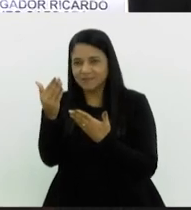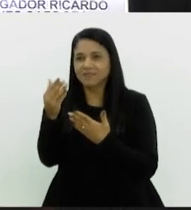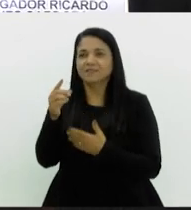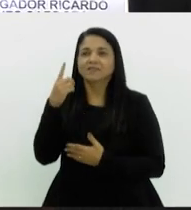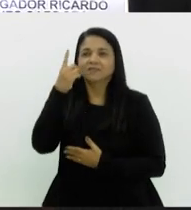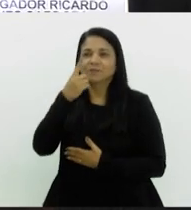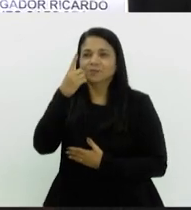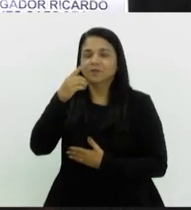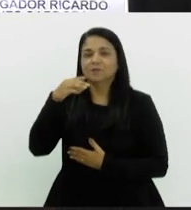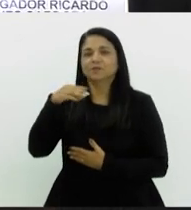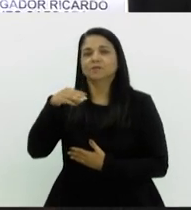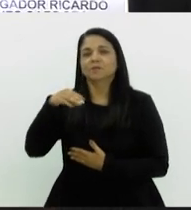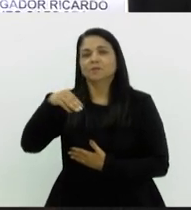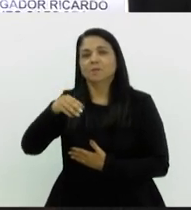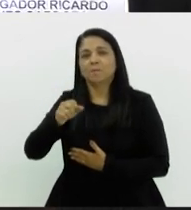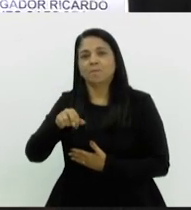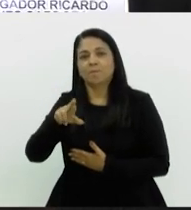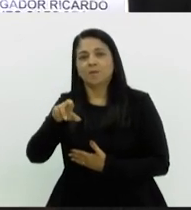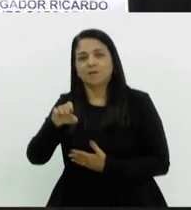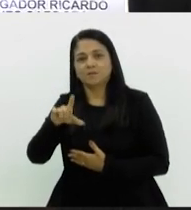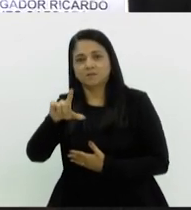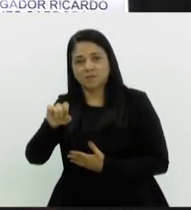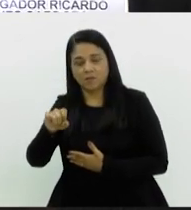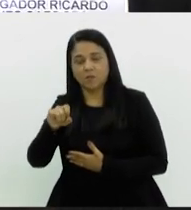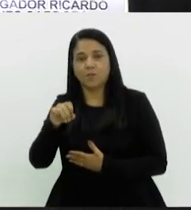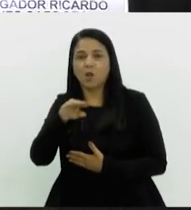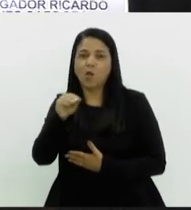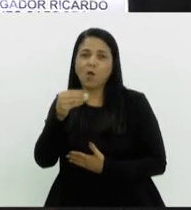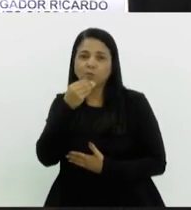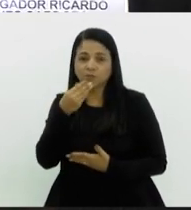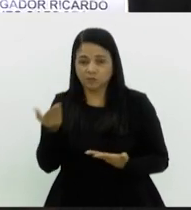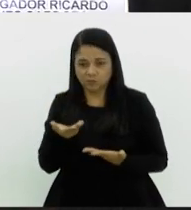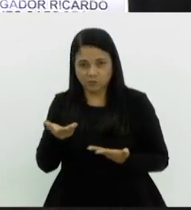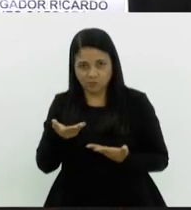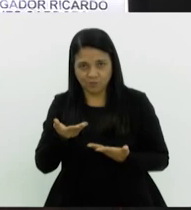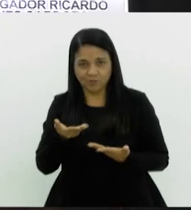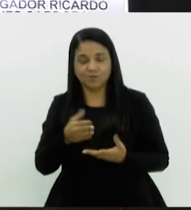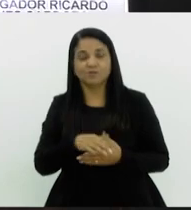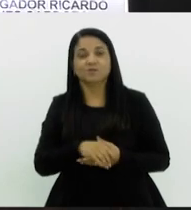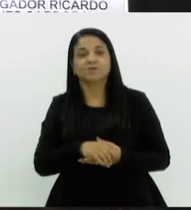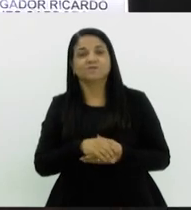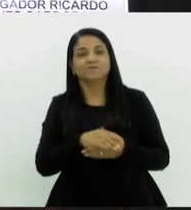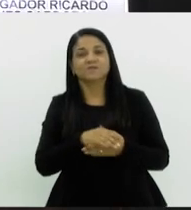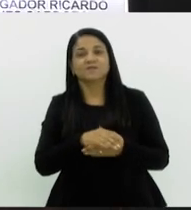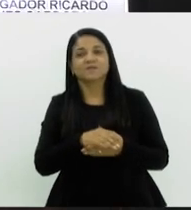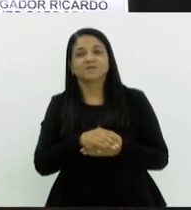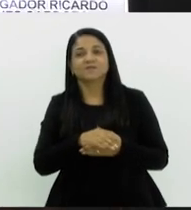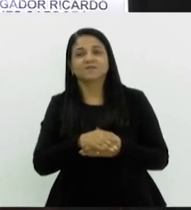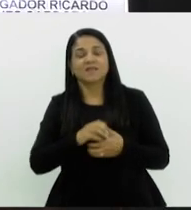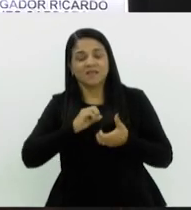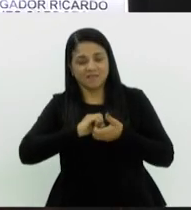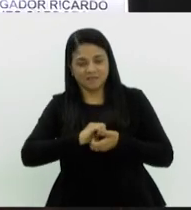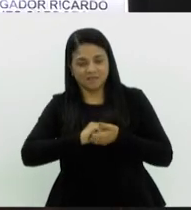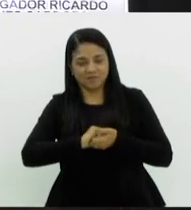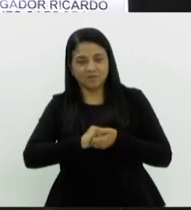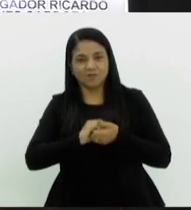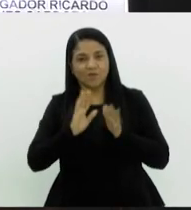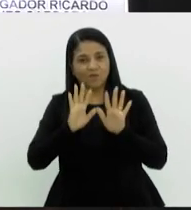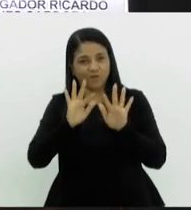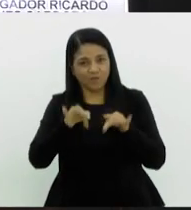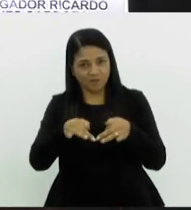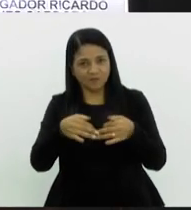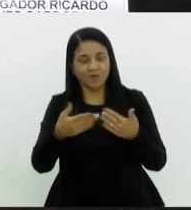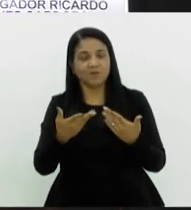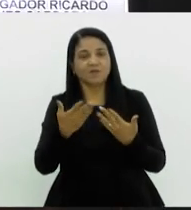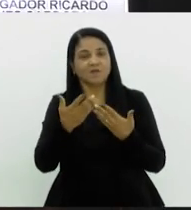deputado Marcelo por essa oportunidade dessa noite, e agora eu passo a nossa saudação final. Finalizando,